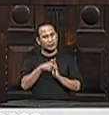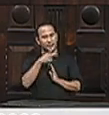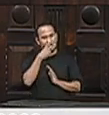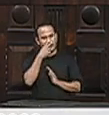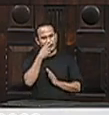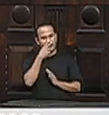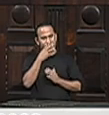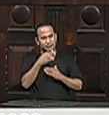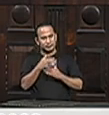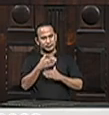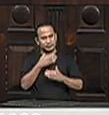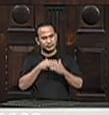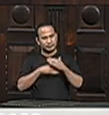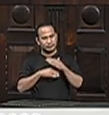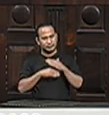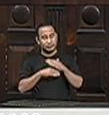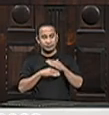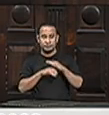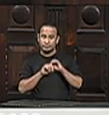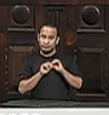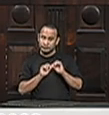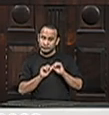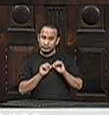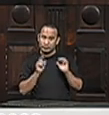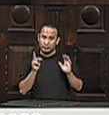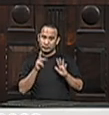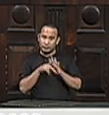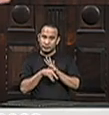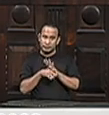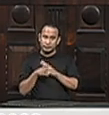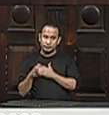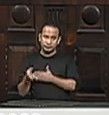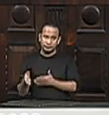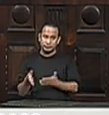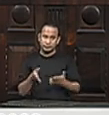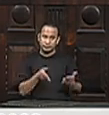forma possível as suas demandas.